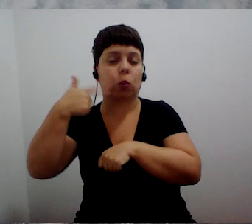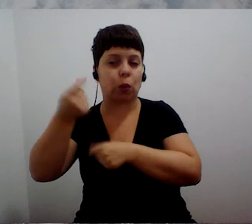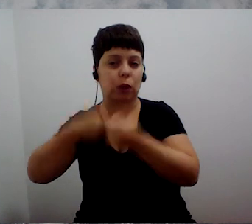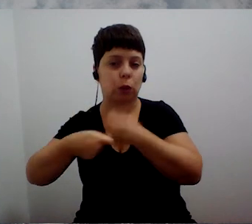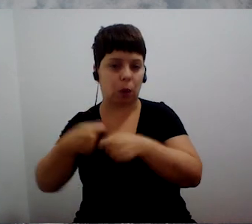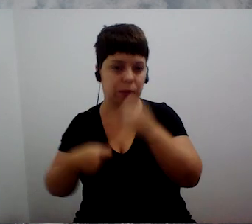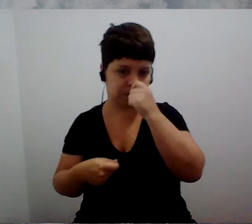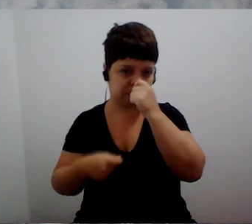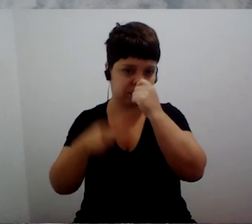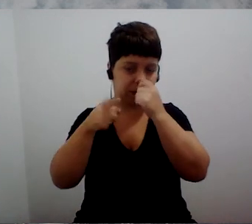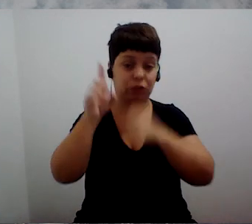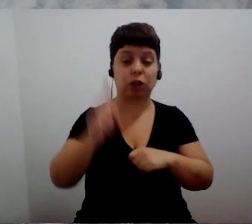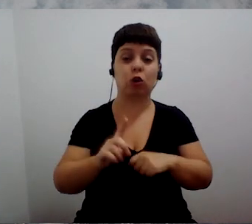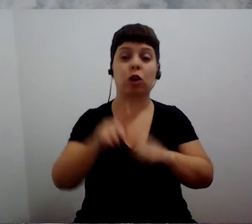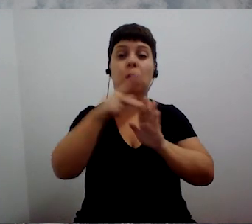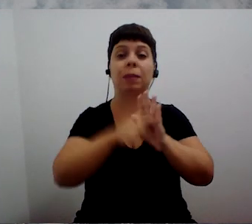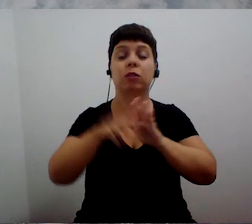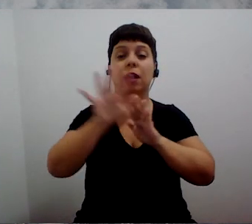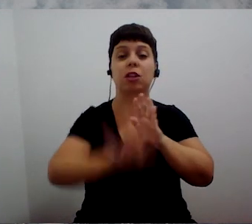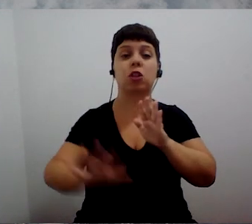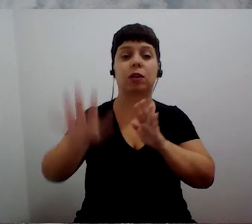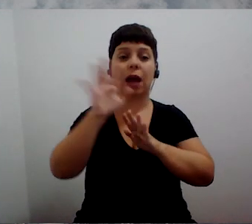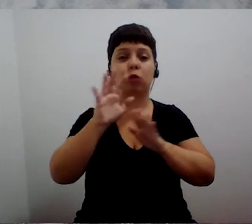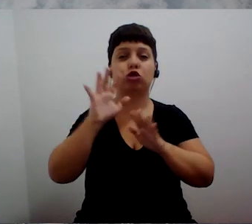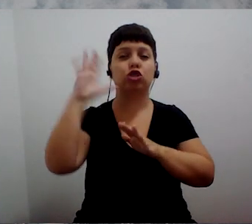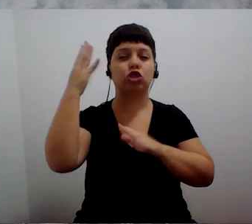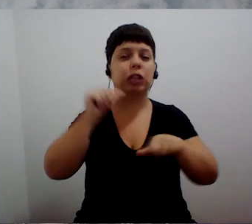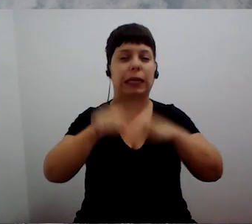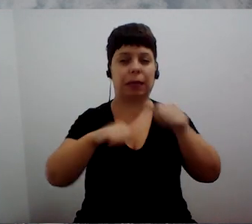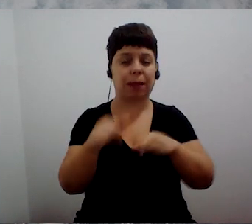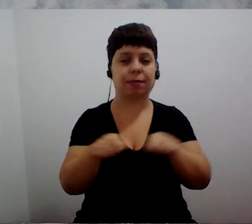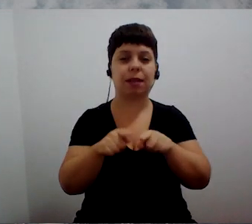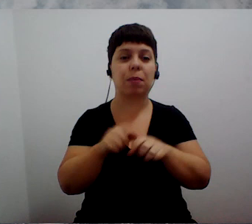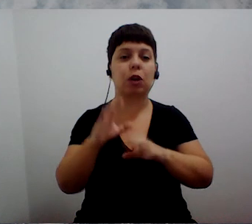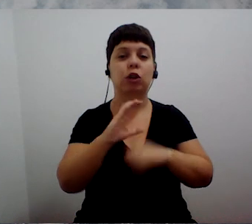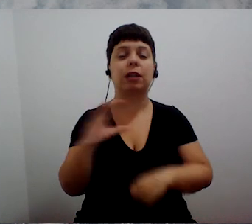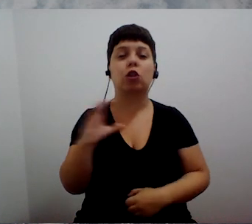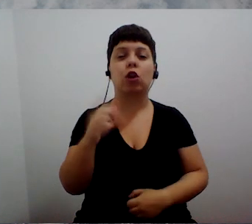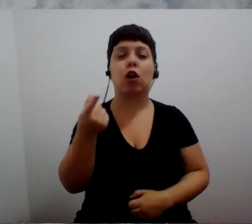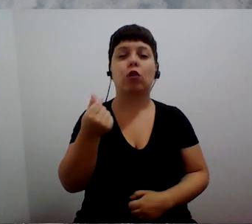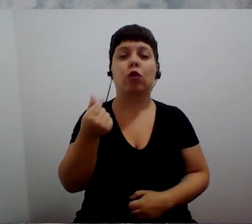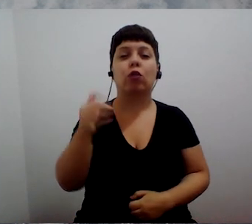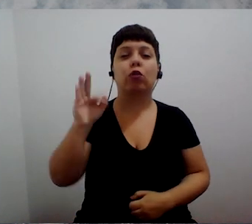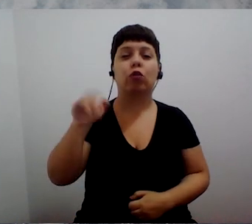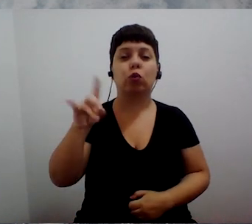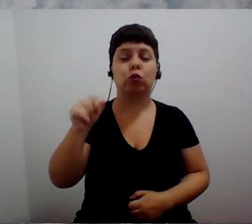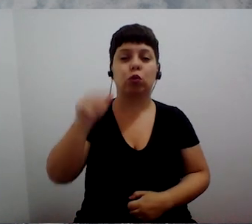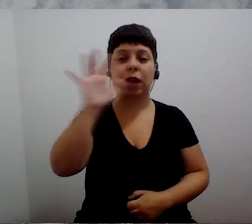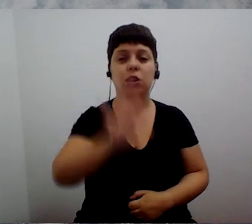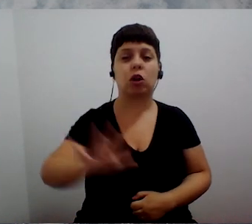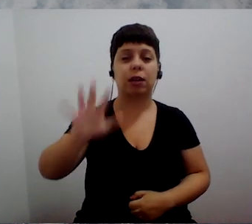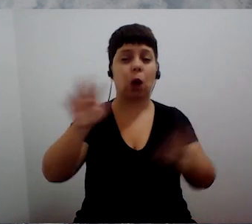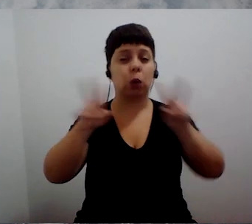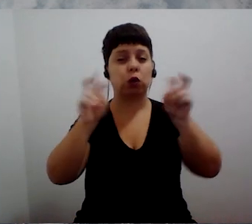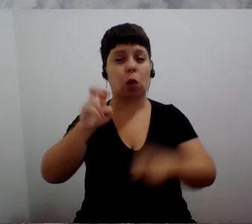Nacional de Adaptação à Mudança do Clima e coordenadora-geral do Plano Nacional sobre Mudança do Clima e do Fundo Nacional sobre Mudança do Clima.